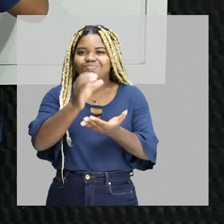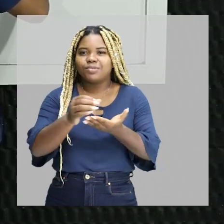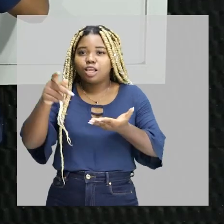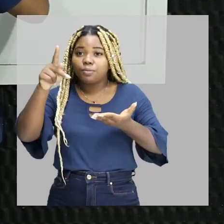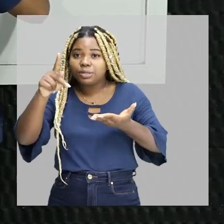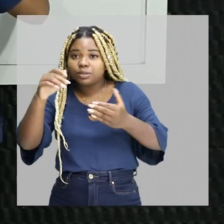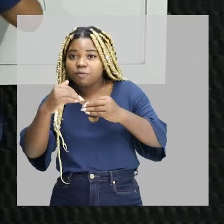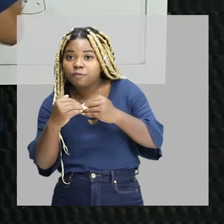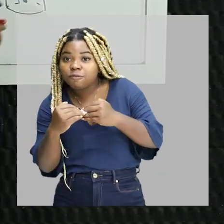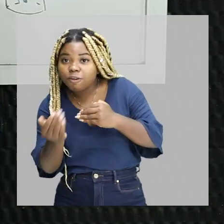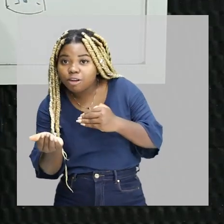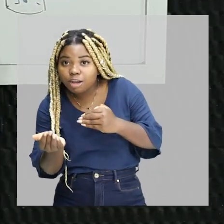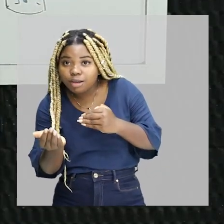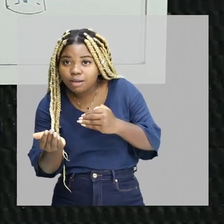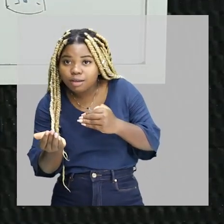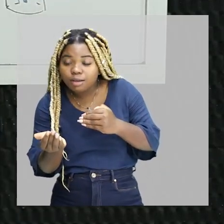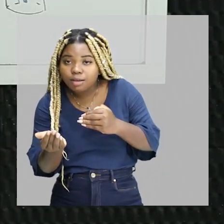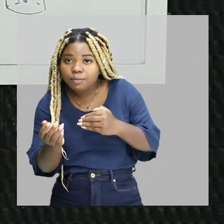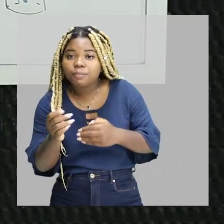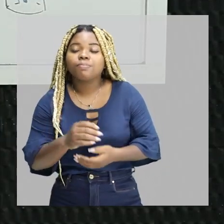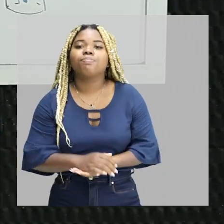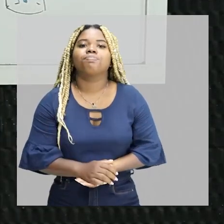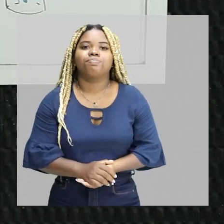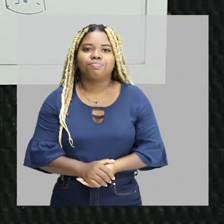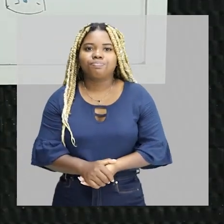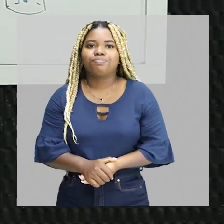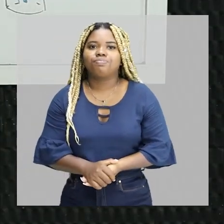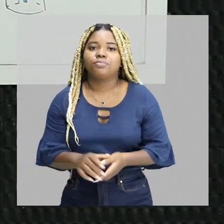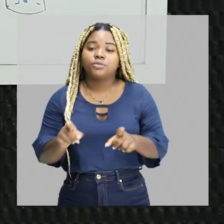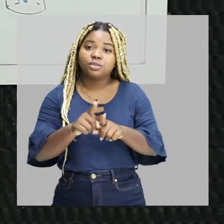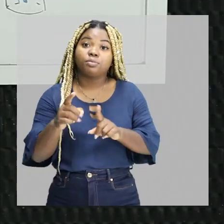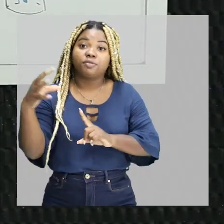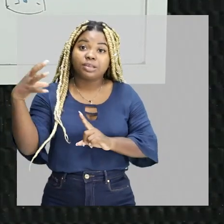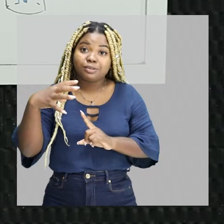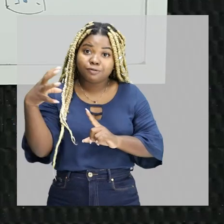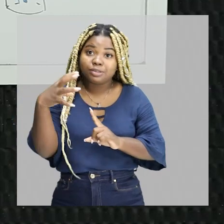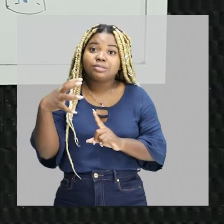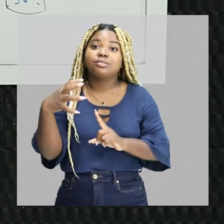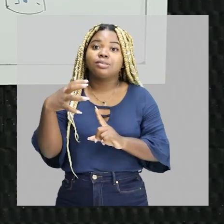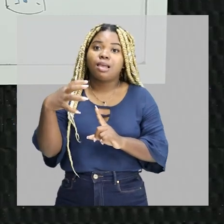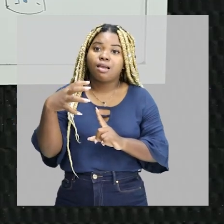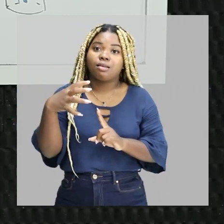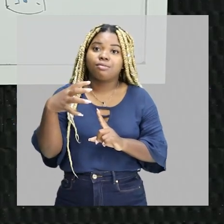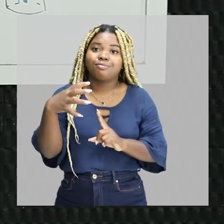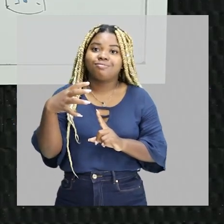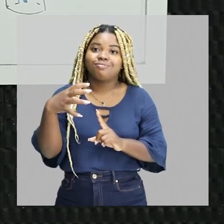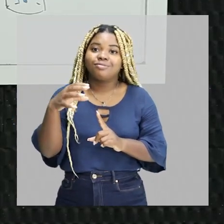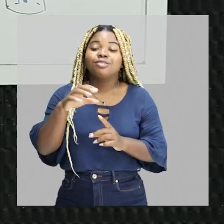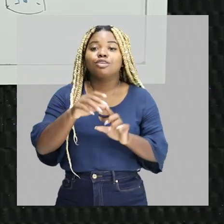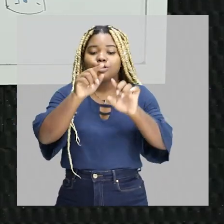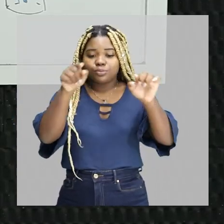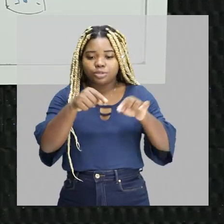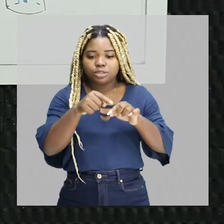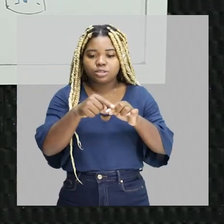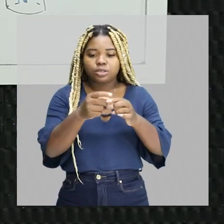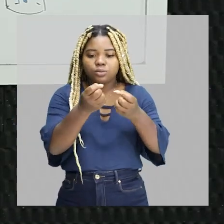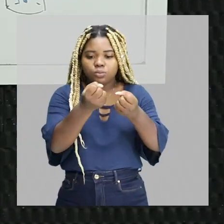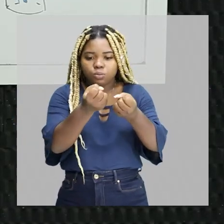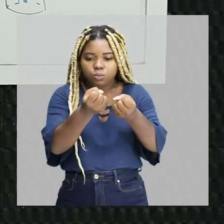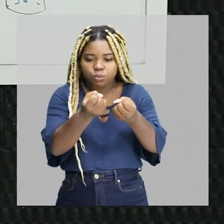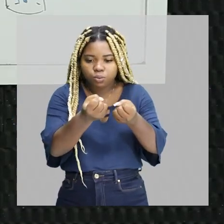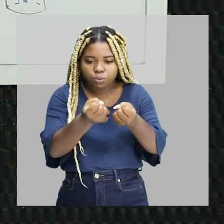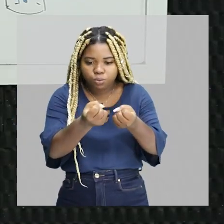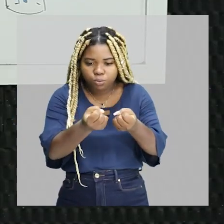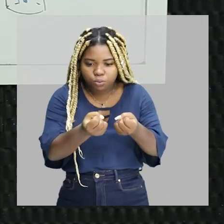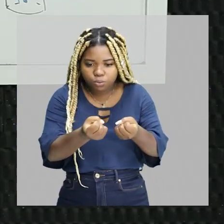ó, que também vai influenciar com que esse corpo ele vá para baixo. Só que mesmo assim ele não vai